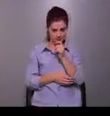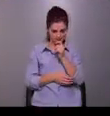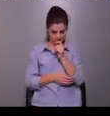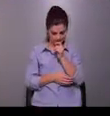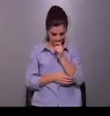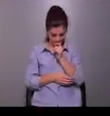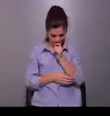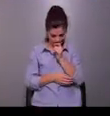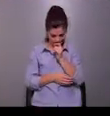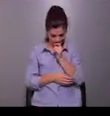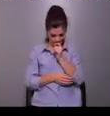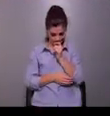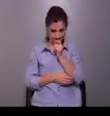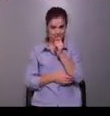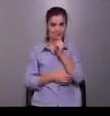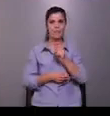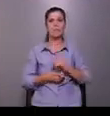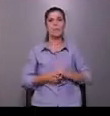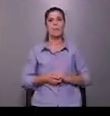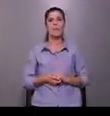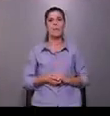saeculorum.